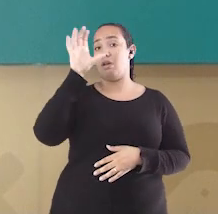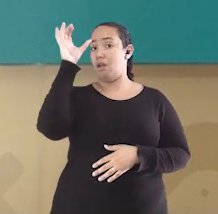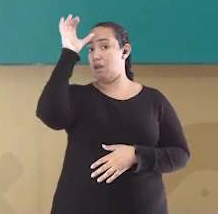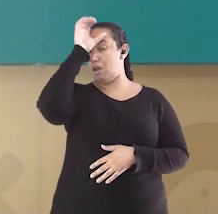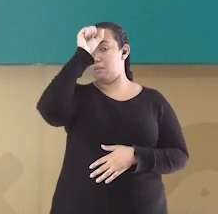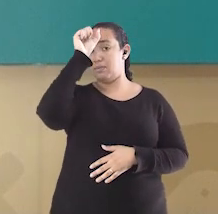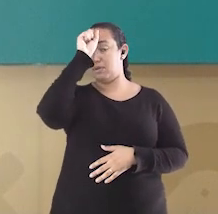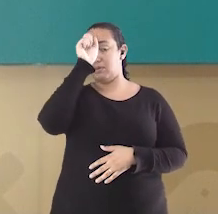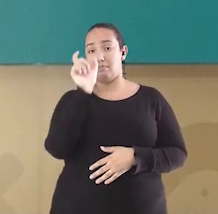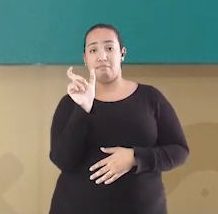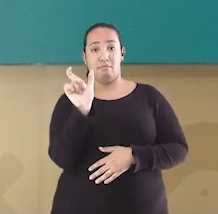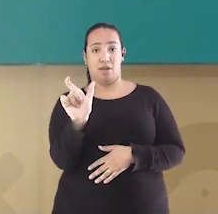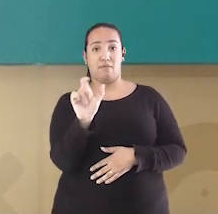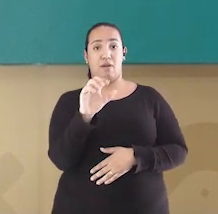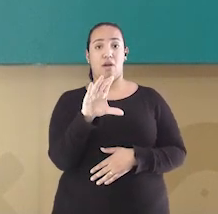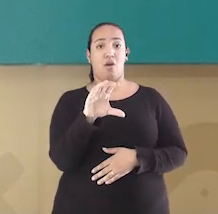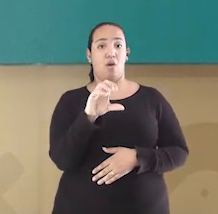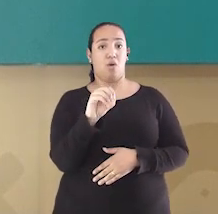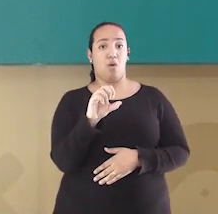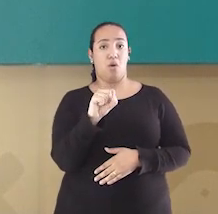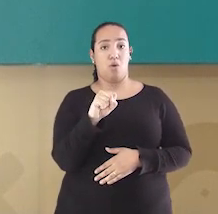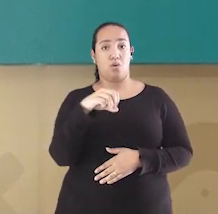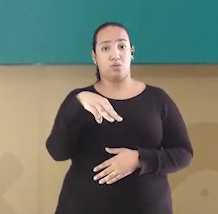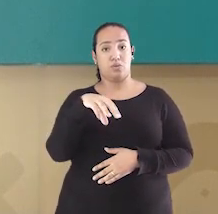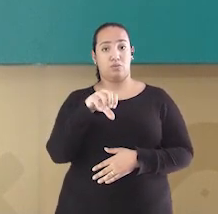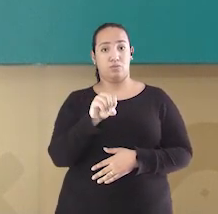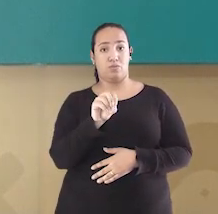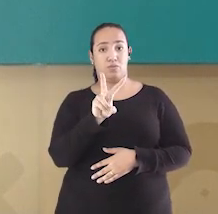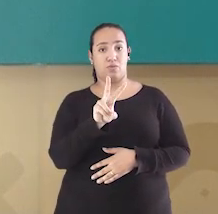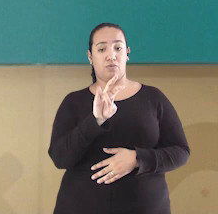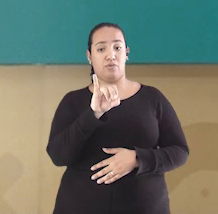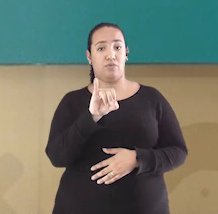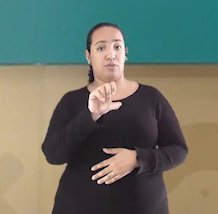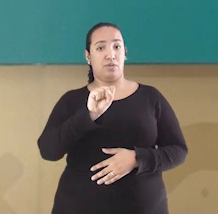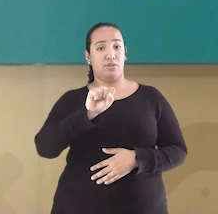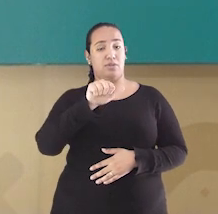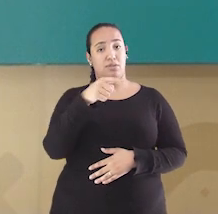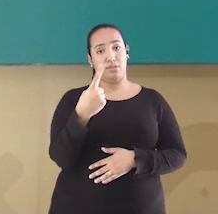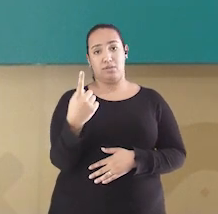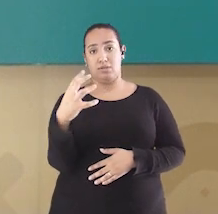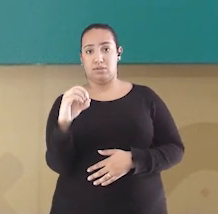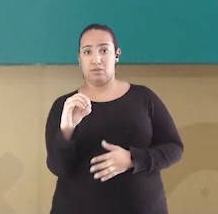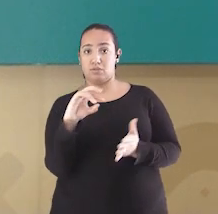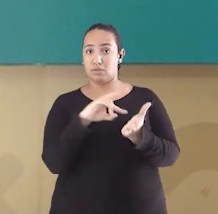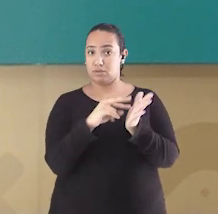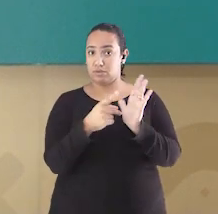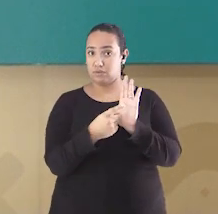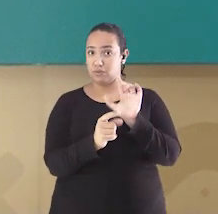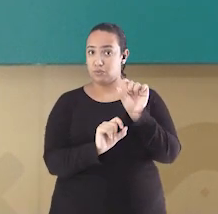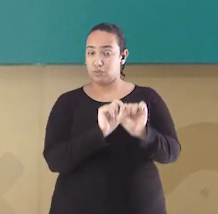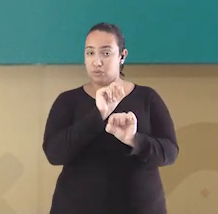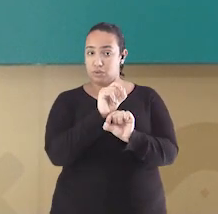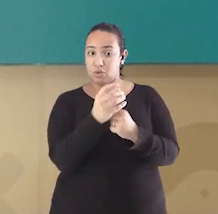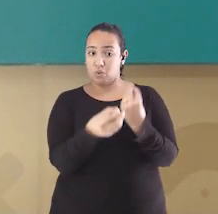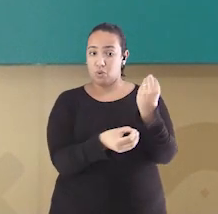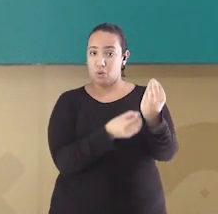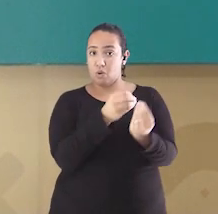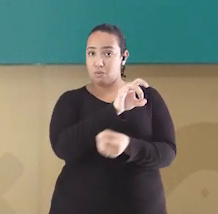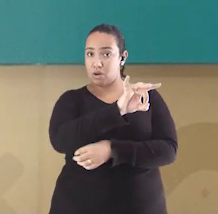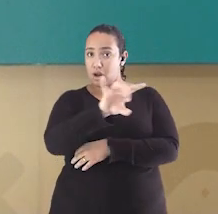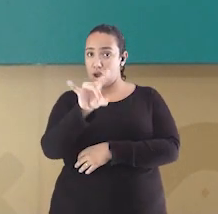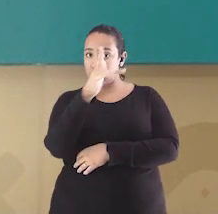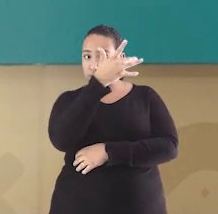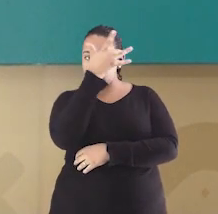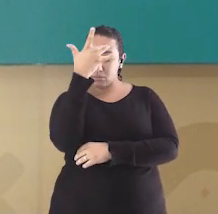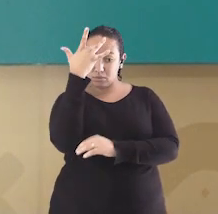sobre o sentido da palavra cosmovisão, que sinaliza justamente para os modos de ver e de entender a realidade, de modo que se